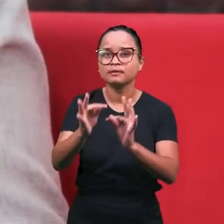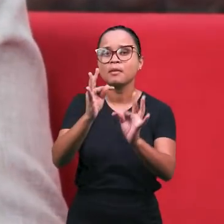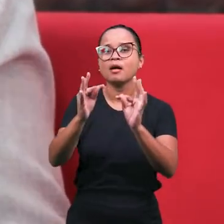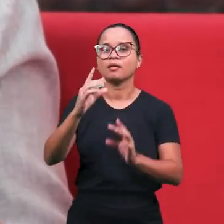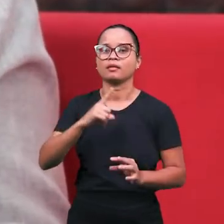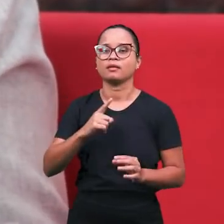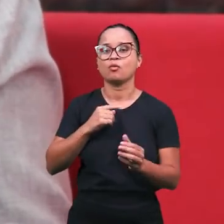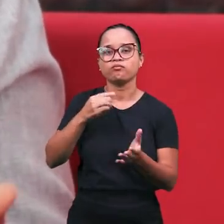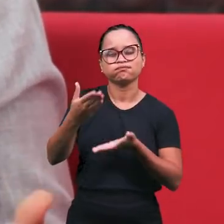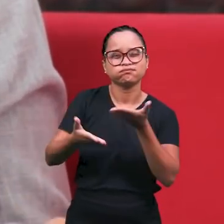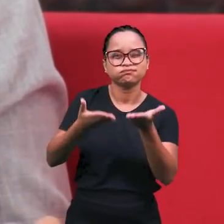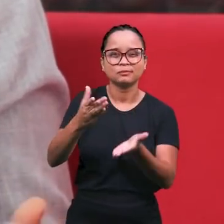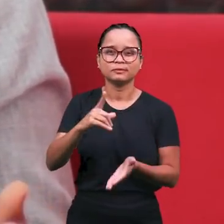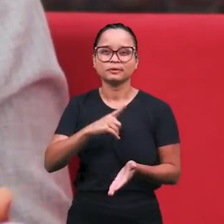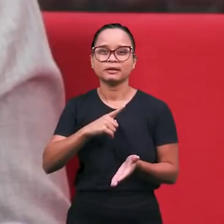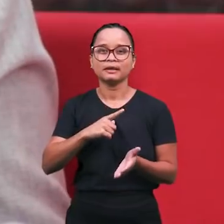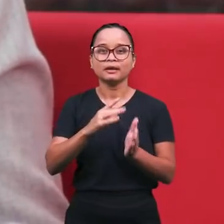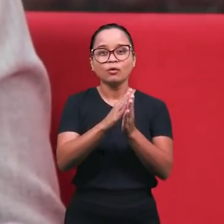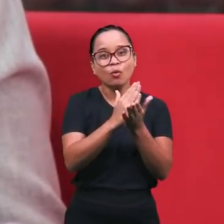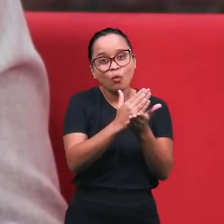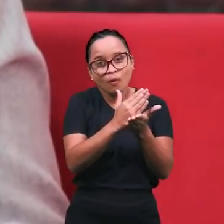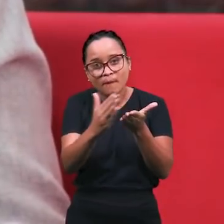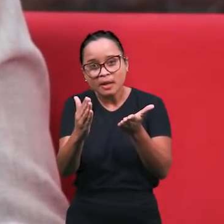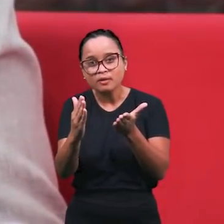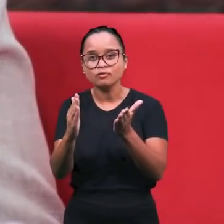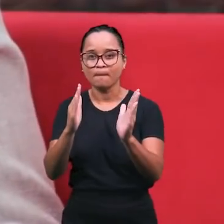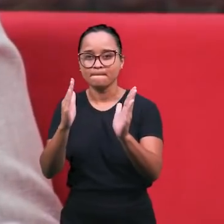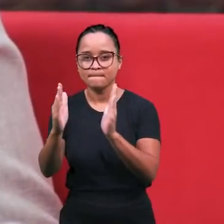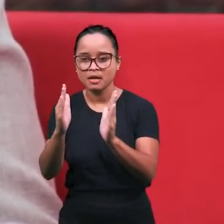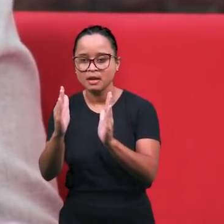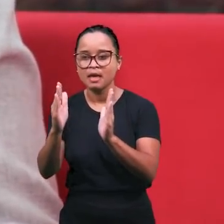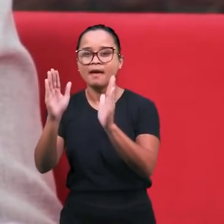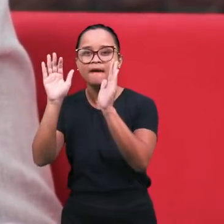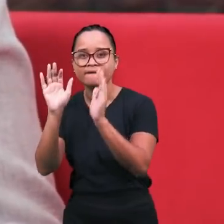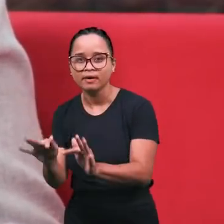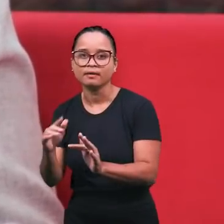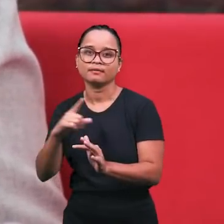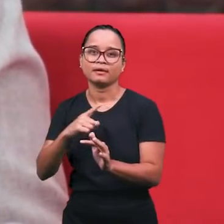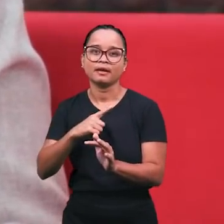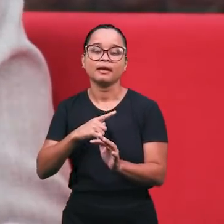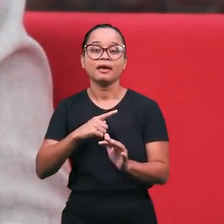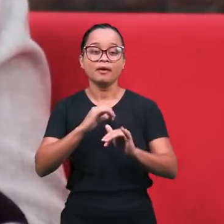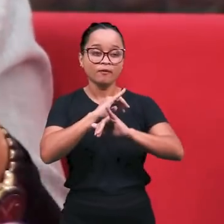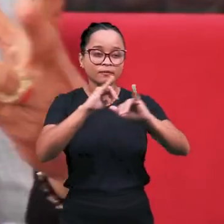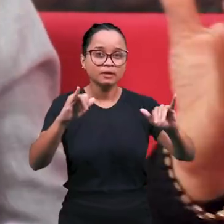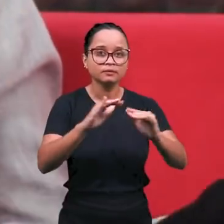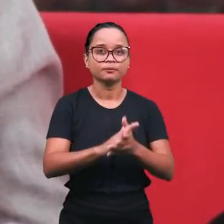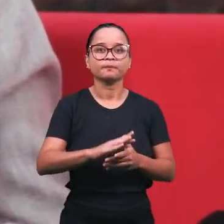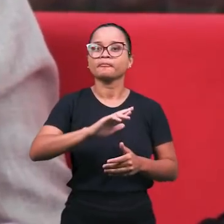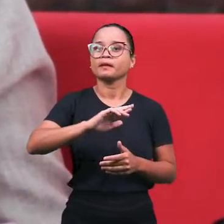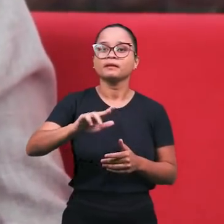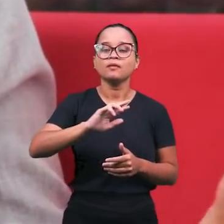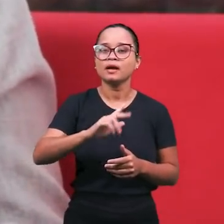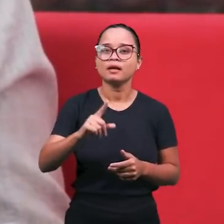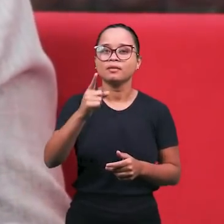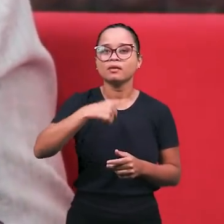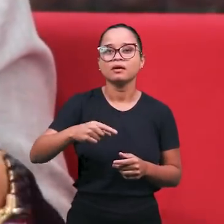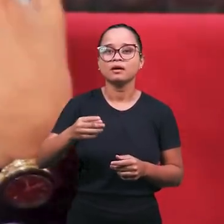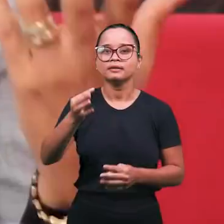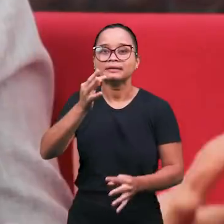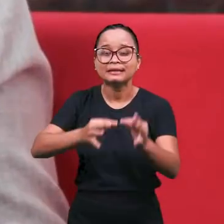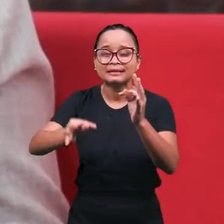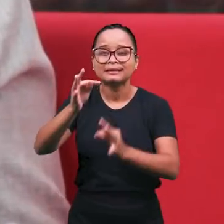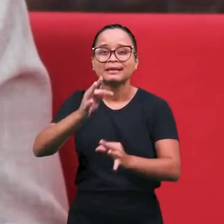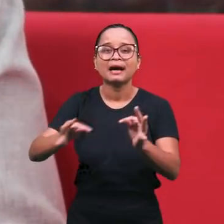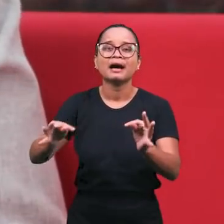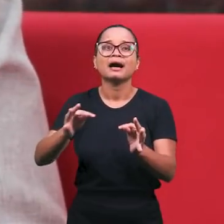esse tratamento ele tem um início, meio e fim. Eu falo isso muito nas minhas entrevistas, nos meus atendimentos. Não precisamos tratar